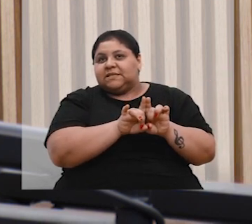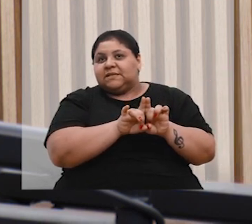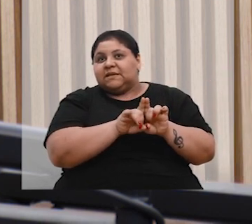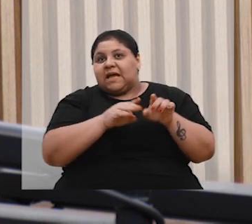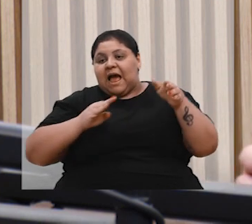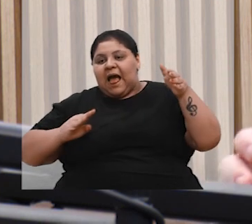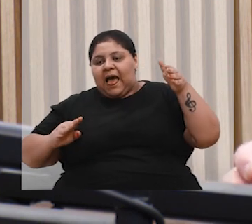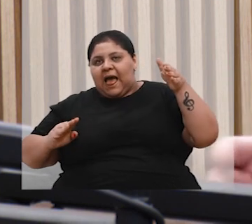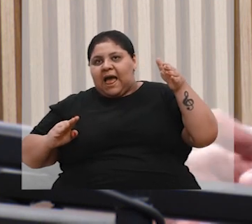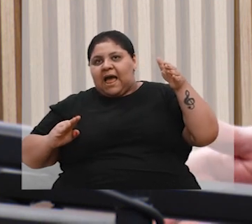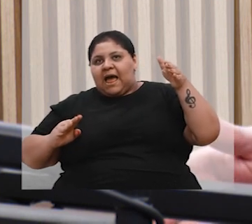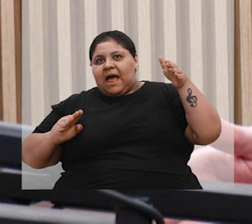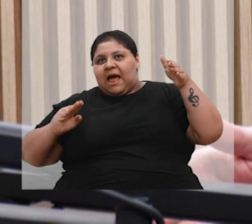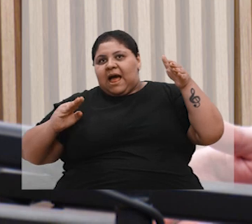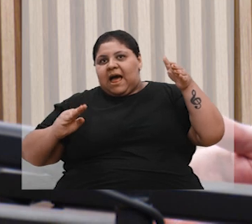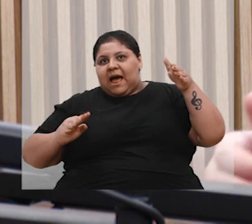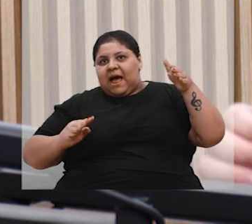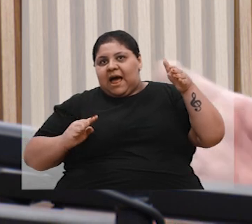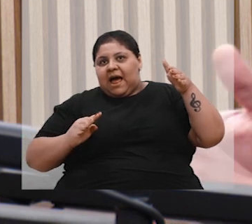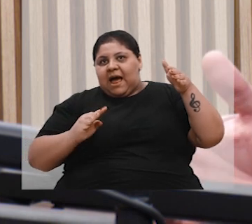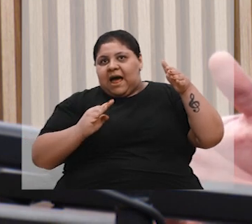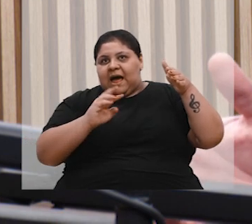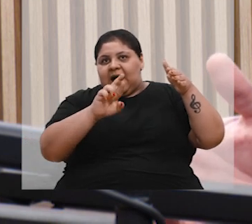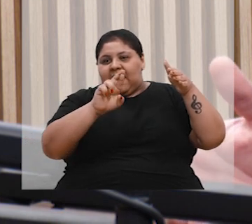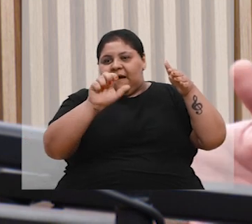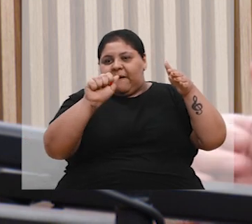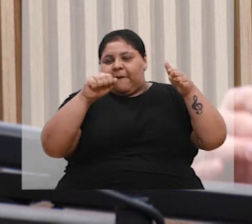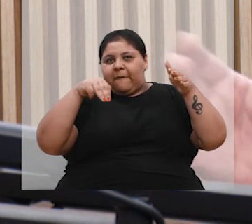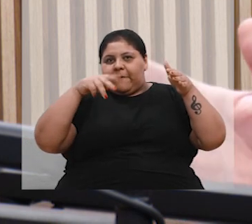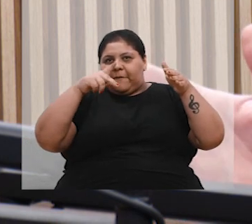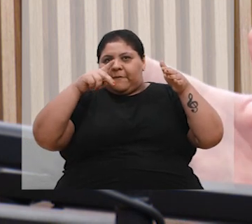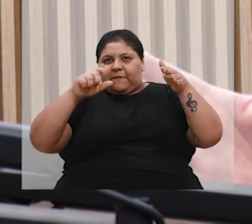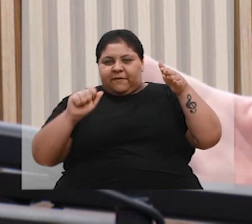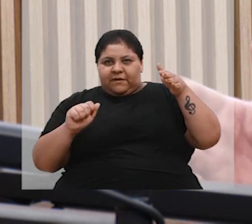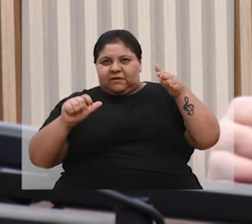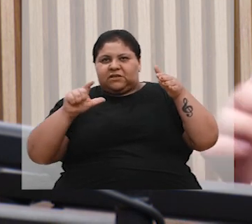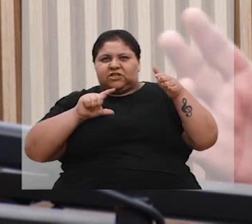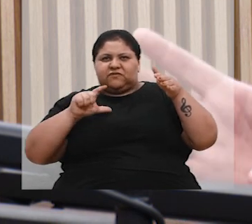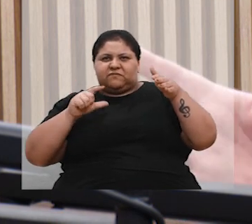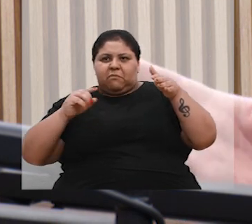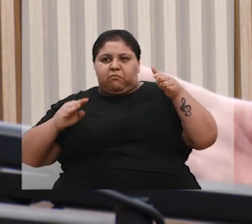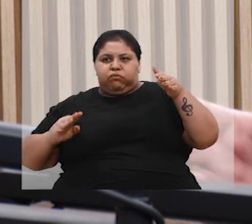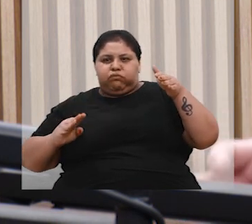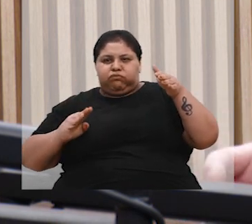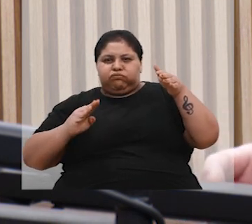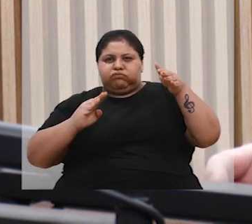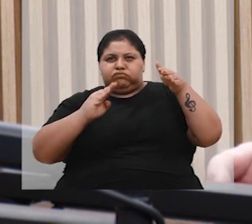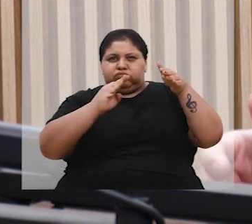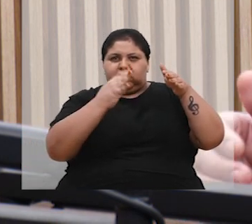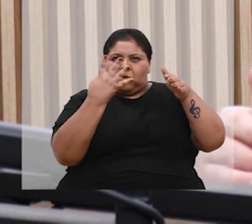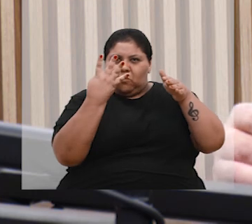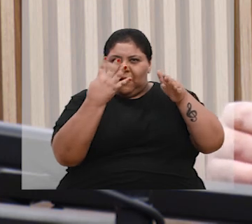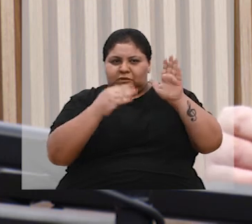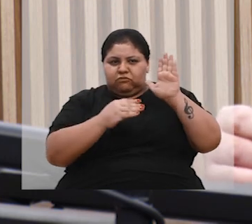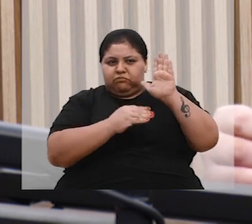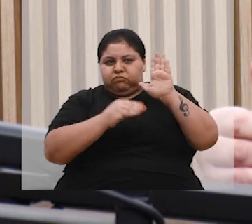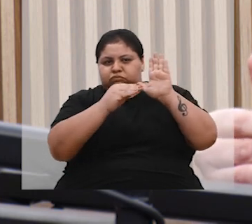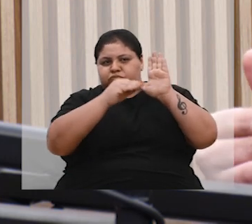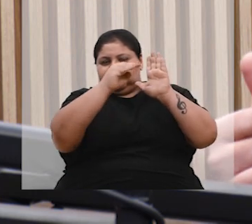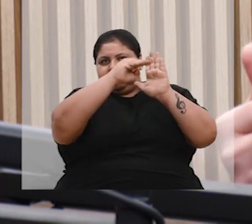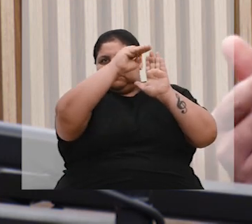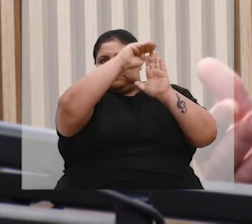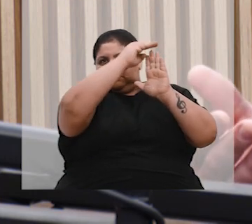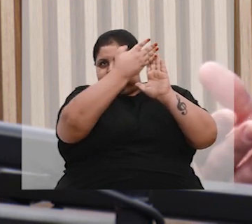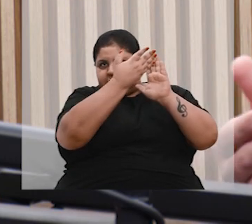que é a rampa. A gente tem uma rampa de cerca de 4 andares, que percorre 4 andares,